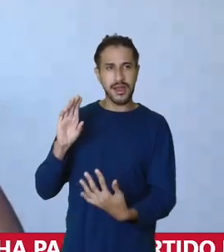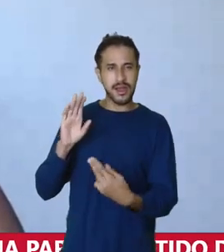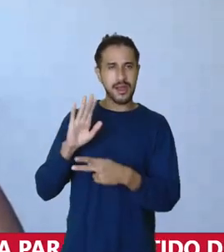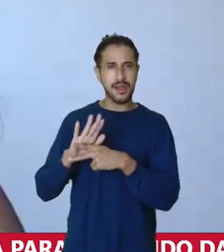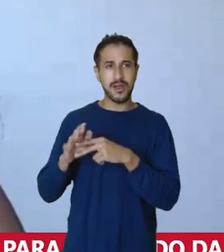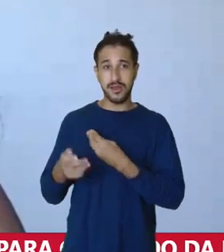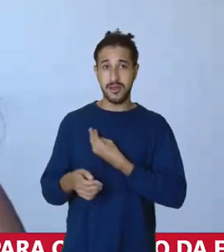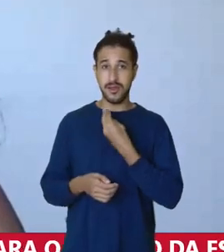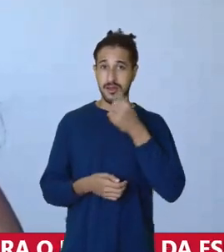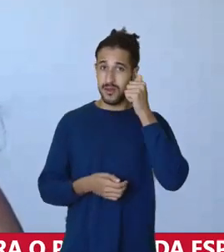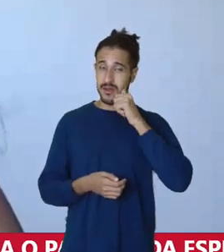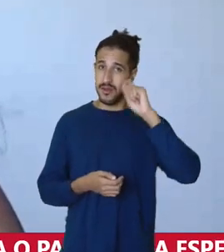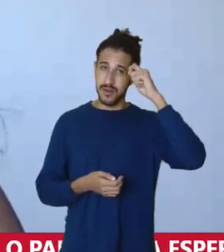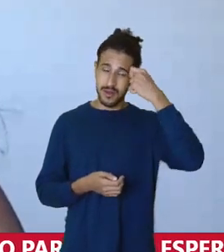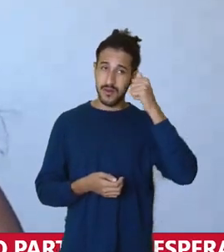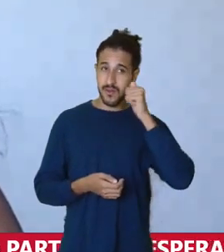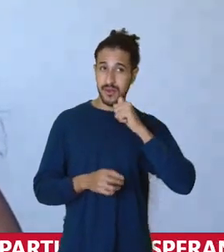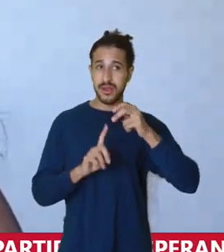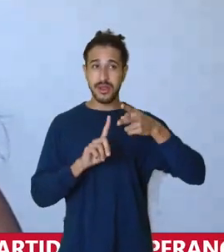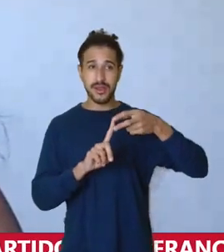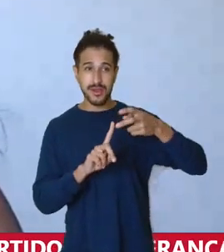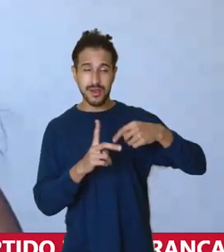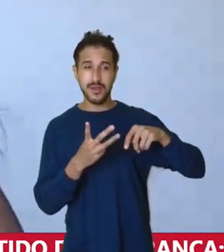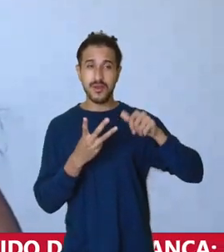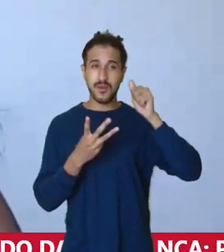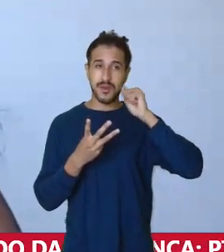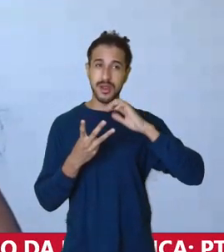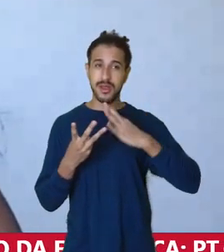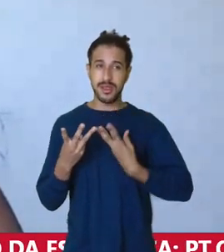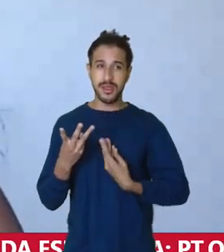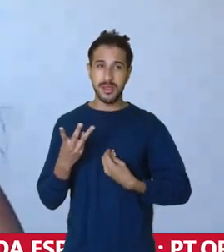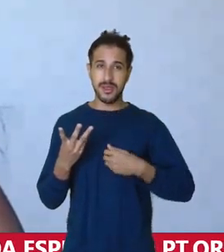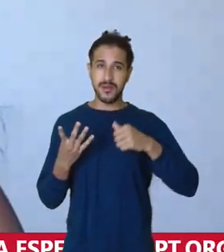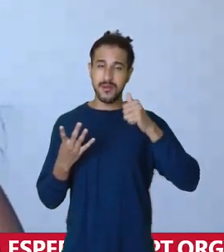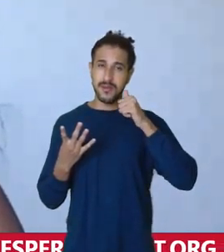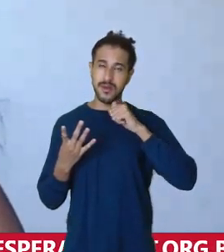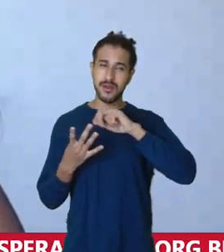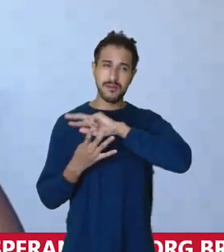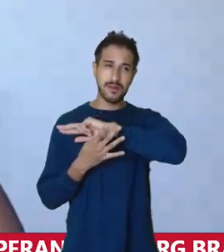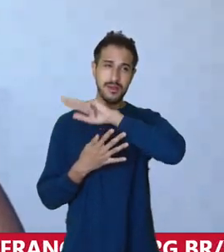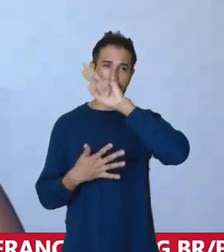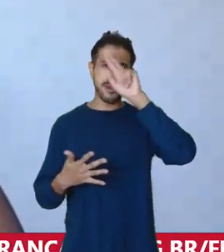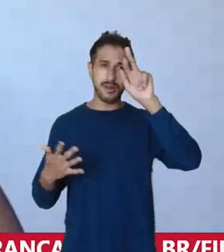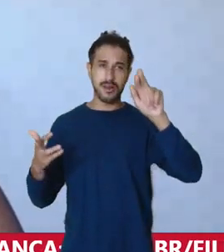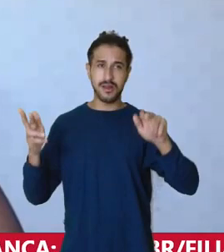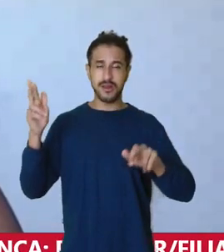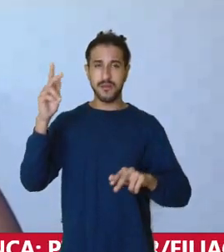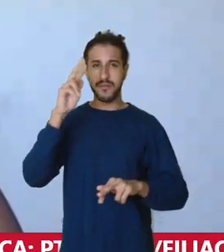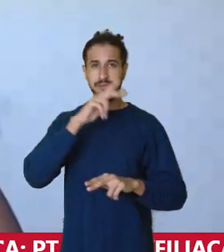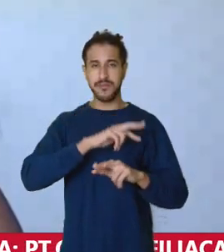da vida de mulheres negras, de mulheres indígenas, de mulheres trans, de mulheres de diferentes